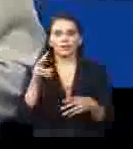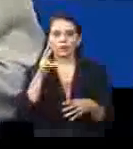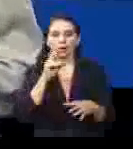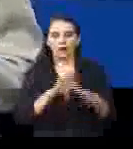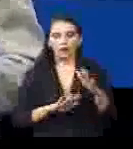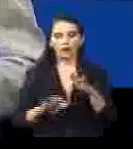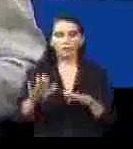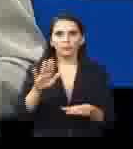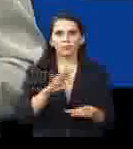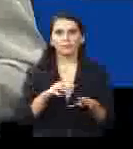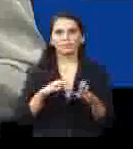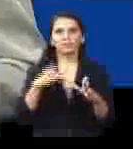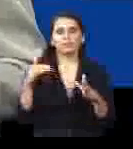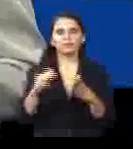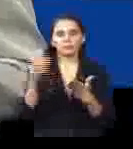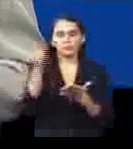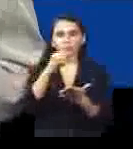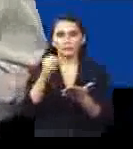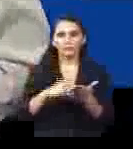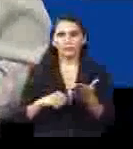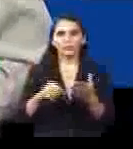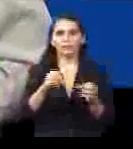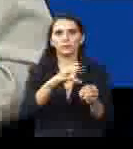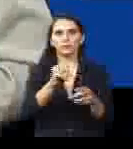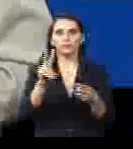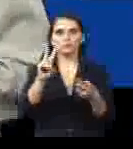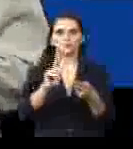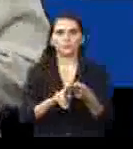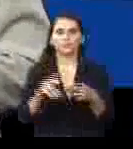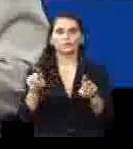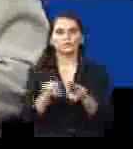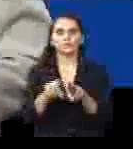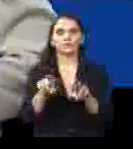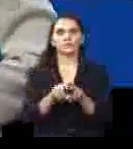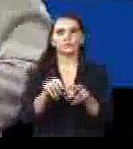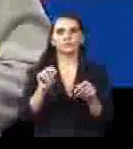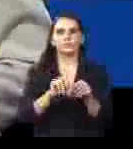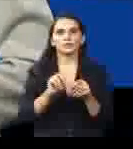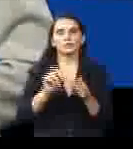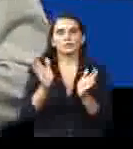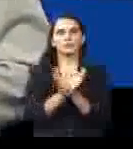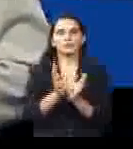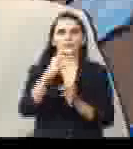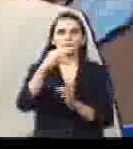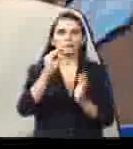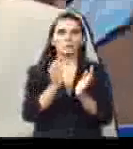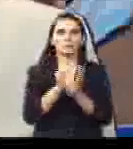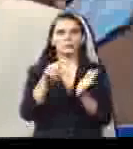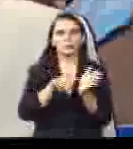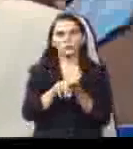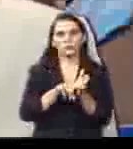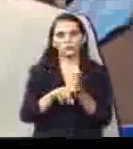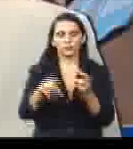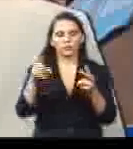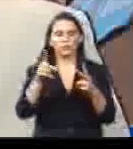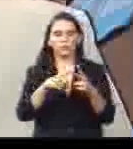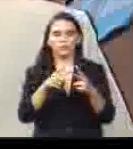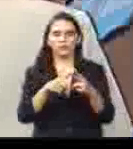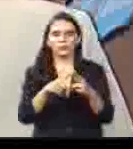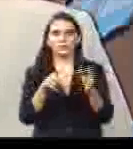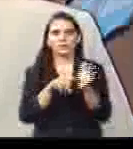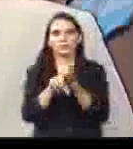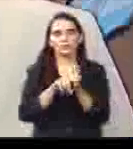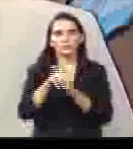se avalia todos os materiais voltados à educação prisional, inclusive os produzidos pelo grupo. O outro projeto é de